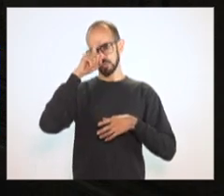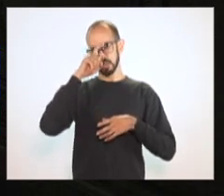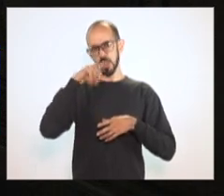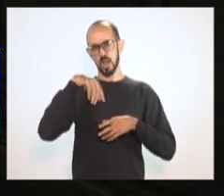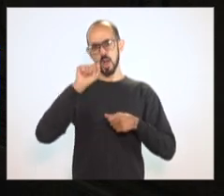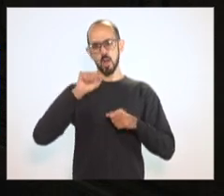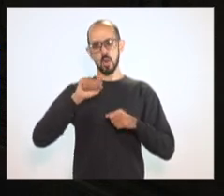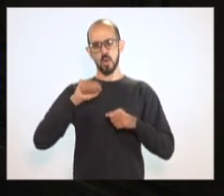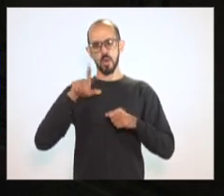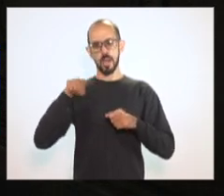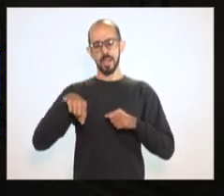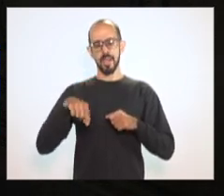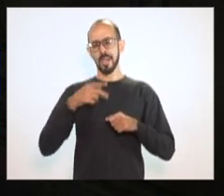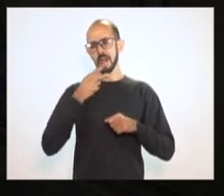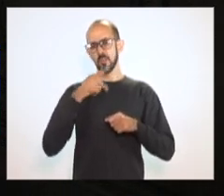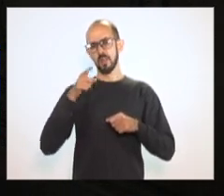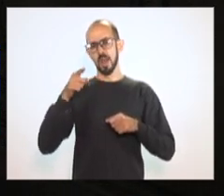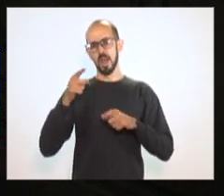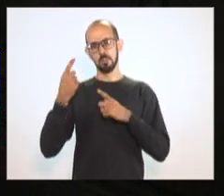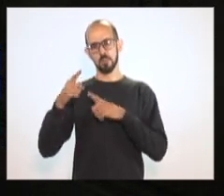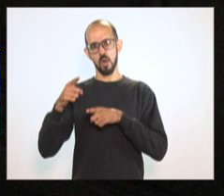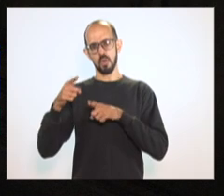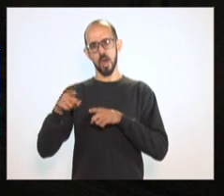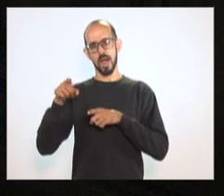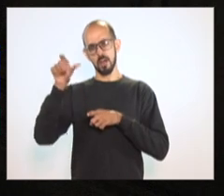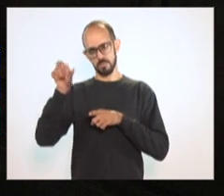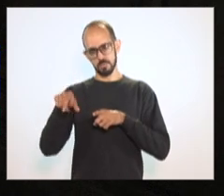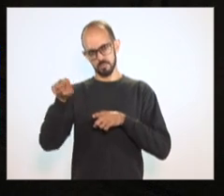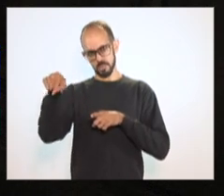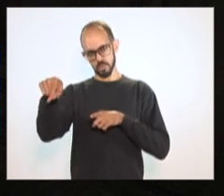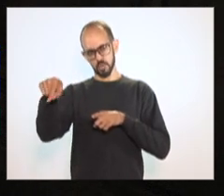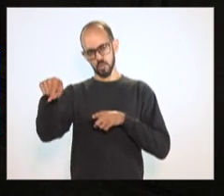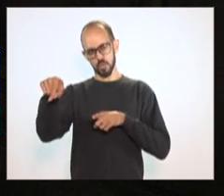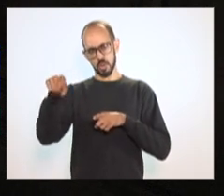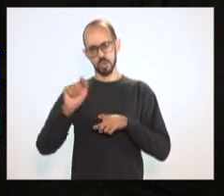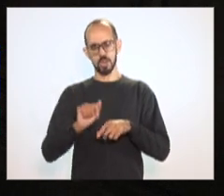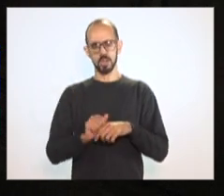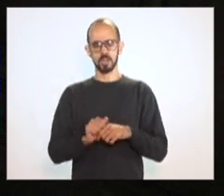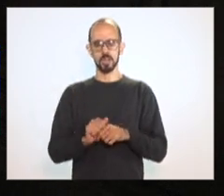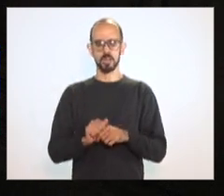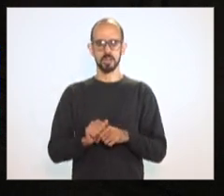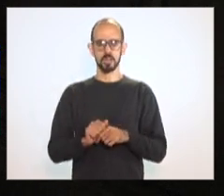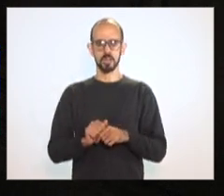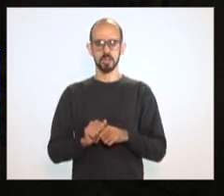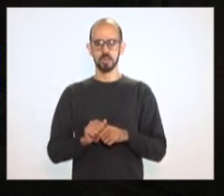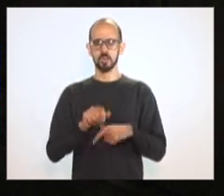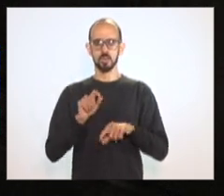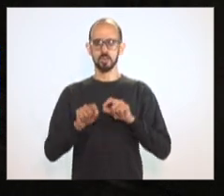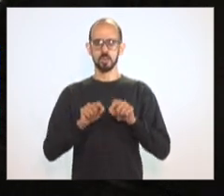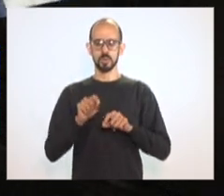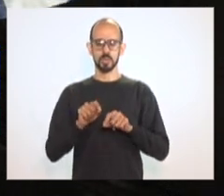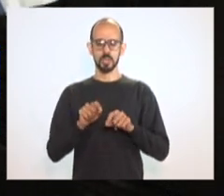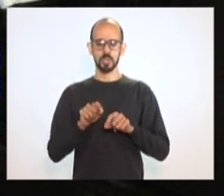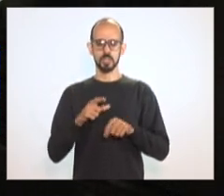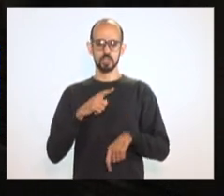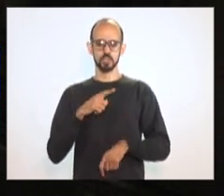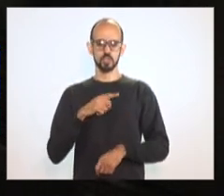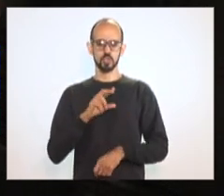pejorativamente chamavam de é o nome de